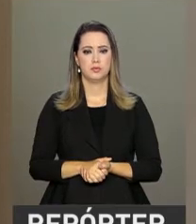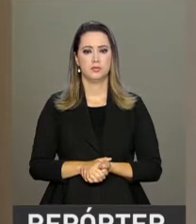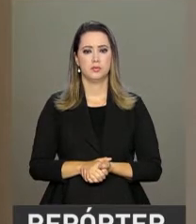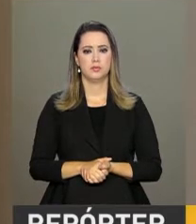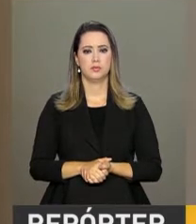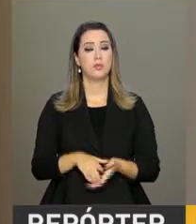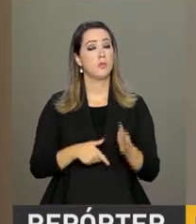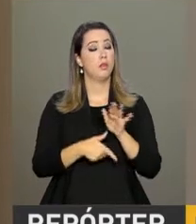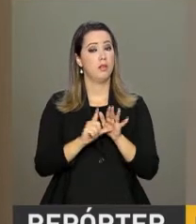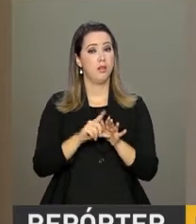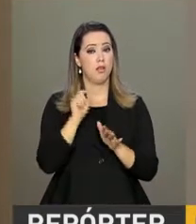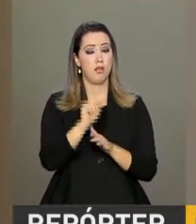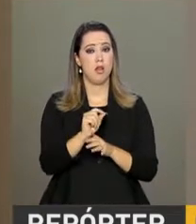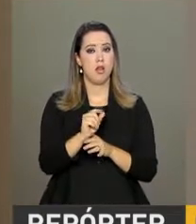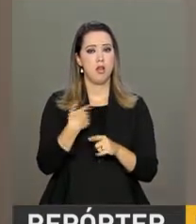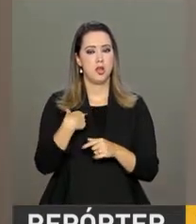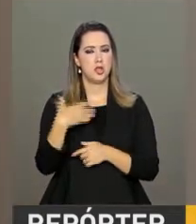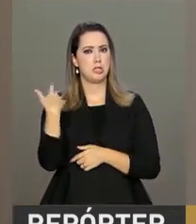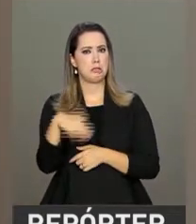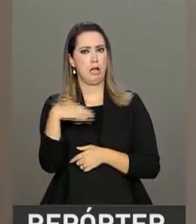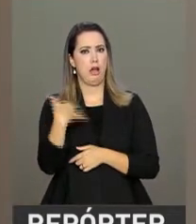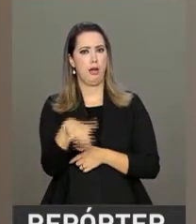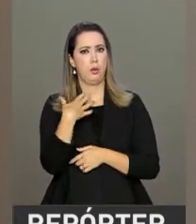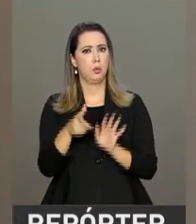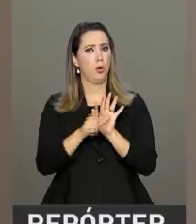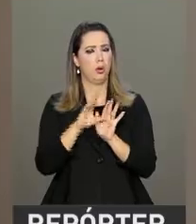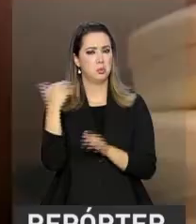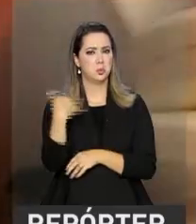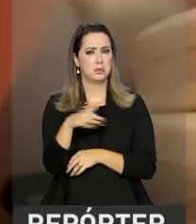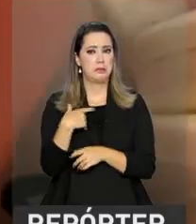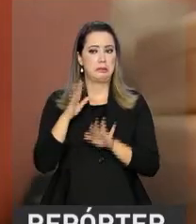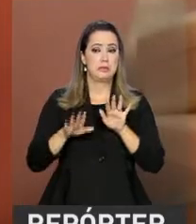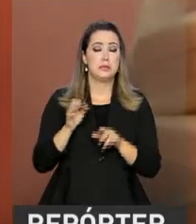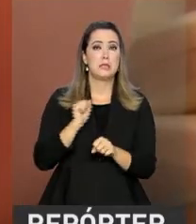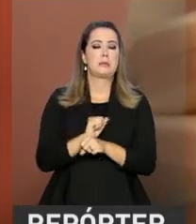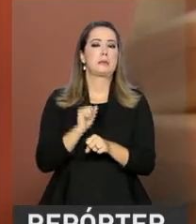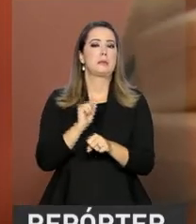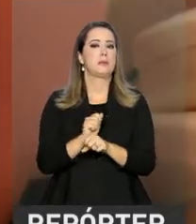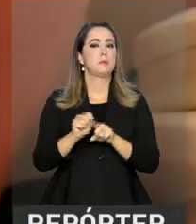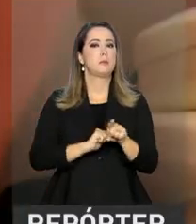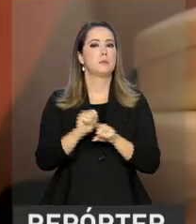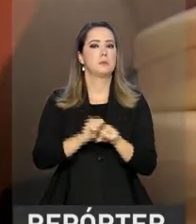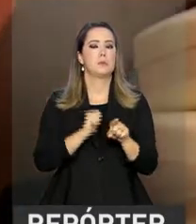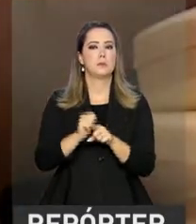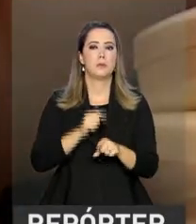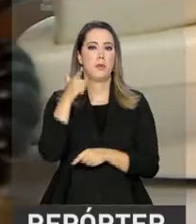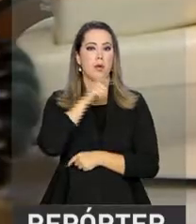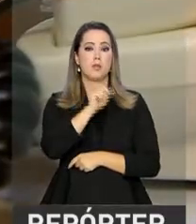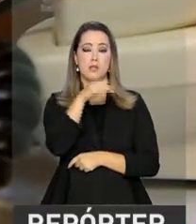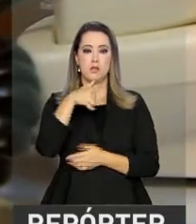ele já foi artigo de luxo no lar dos brasileiros muita gente tinha que esperar meses para conseguir uma linha fixa de telefone em